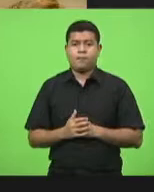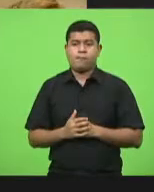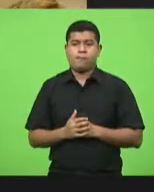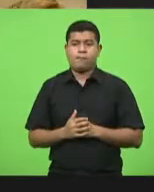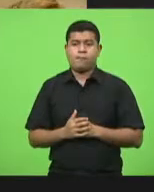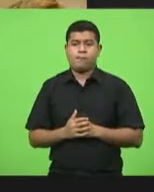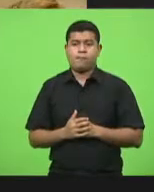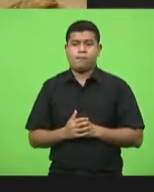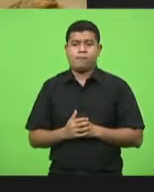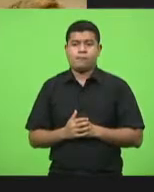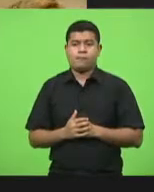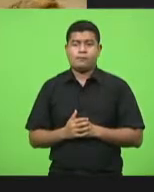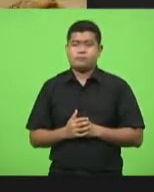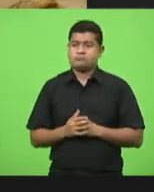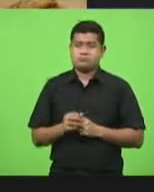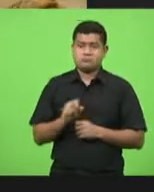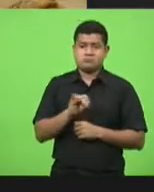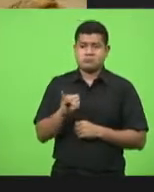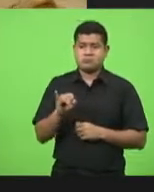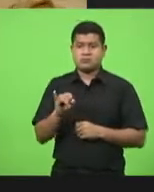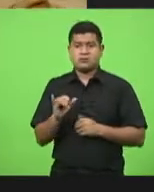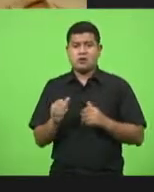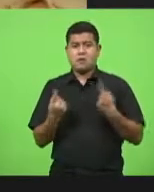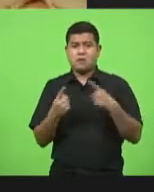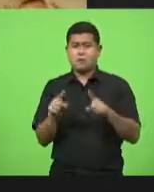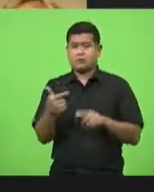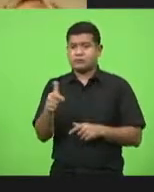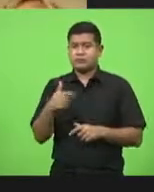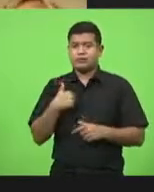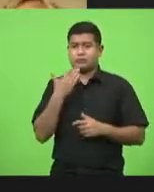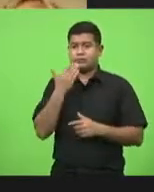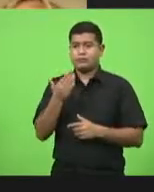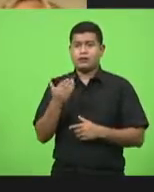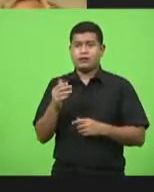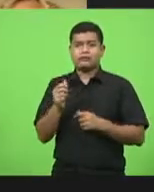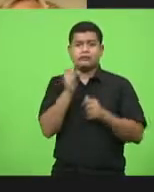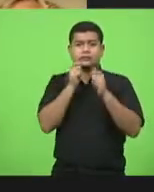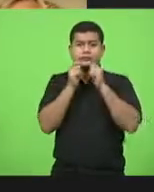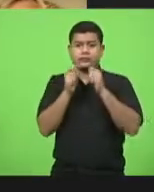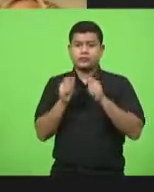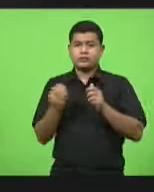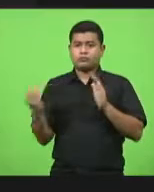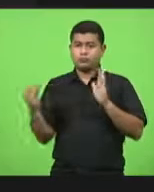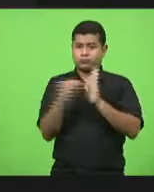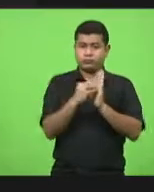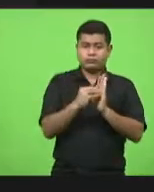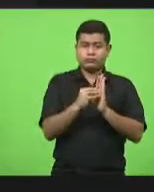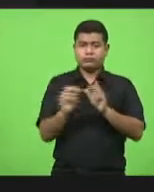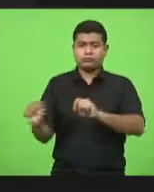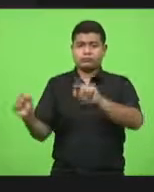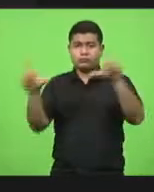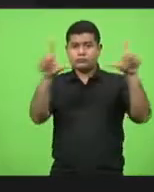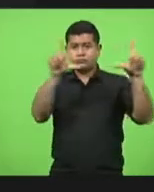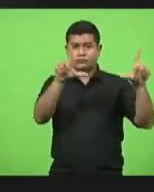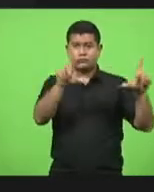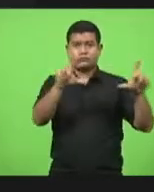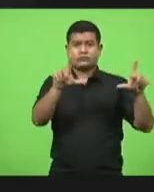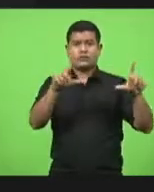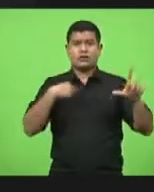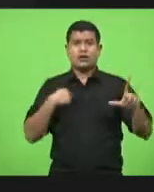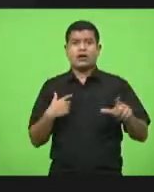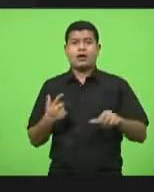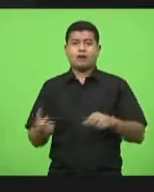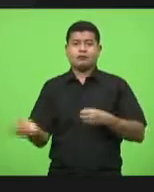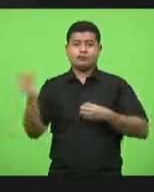Não havendo nenhuma objeção, aí peço a assessoria para que proceda, então, só a exibição dos slides e o restabelecimento do